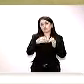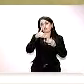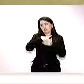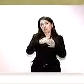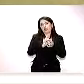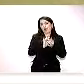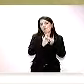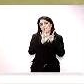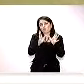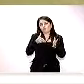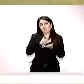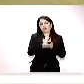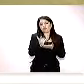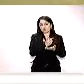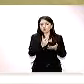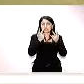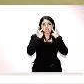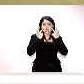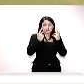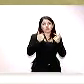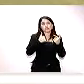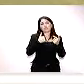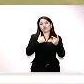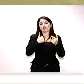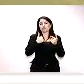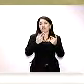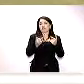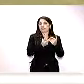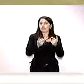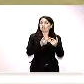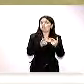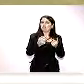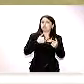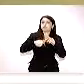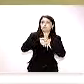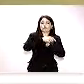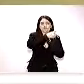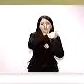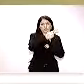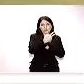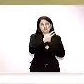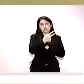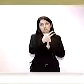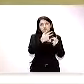meu voto É nesse sentido pela regularidade usados e conhecimento dos termos de recebimento provisório definitivo do item